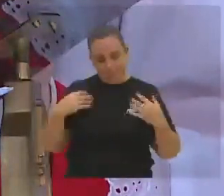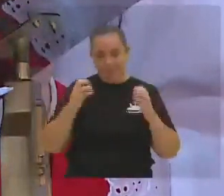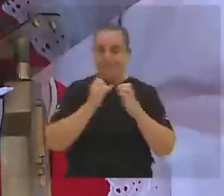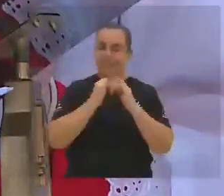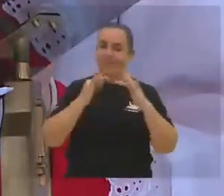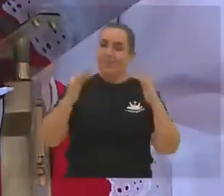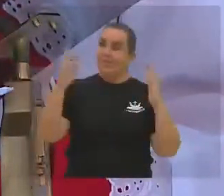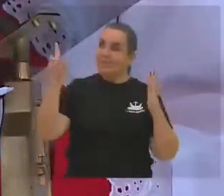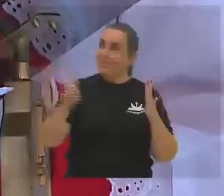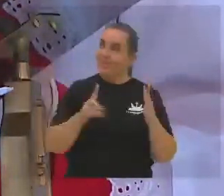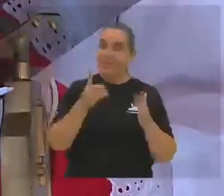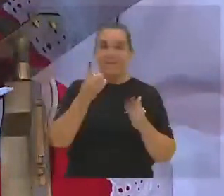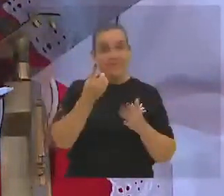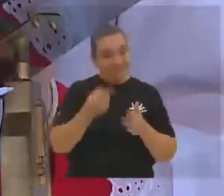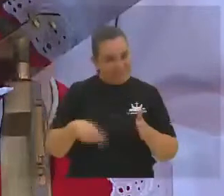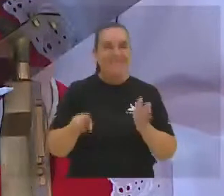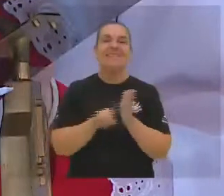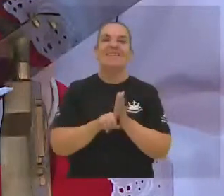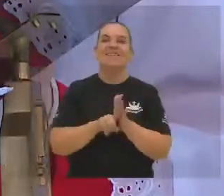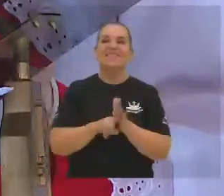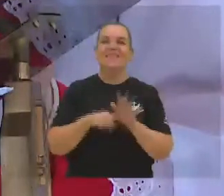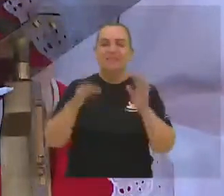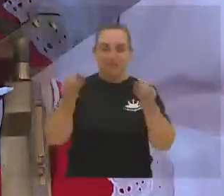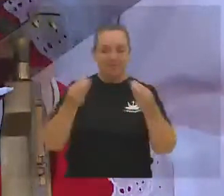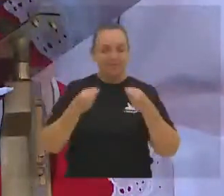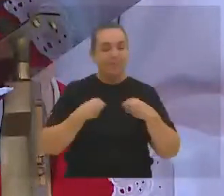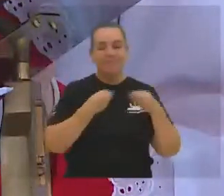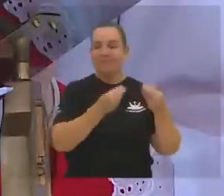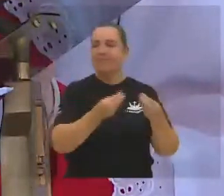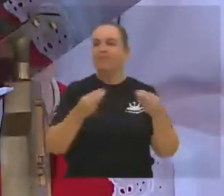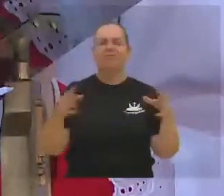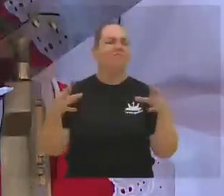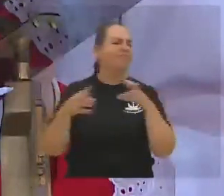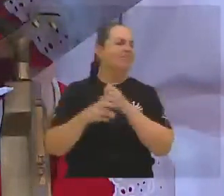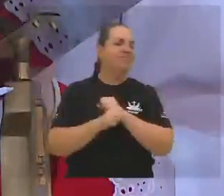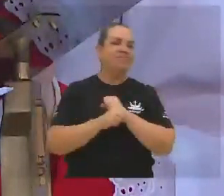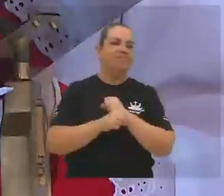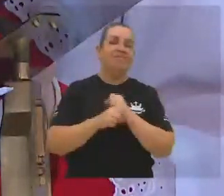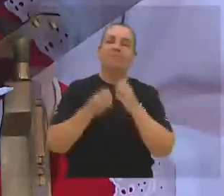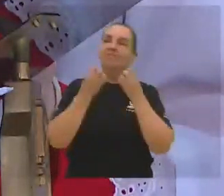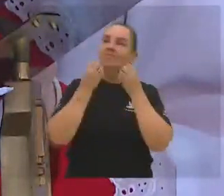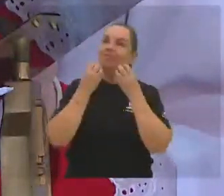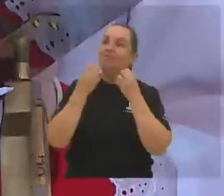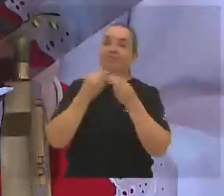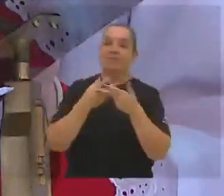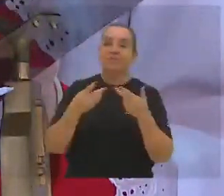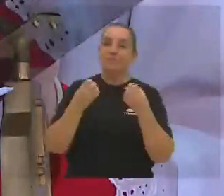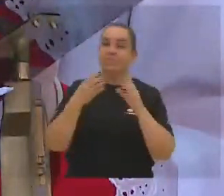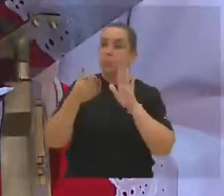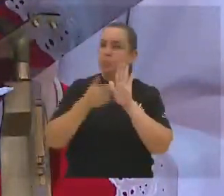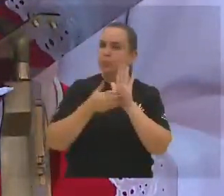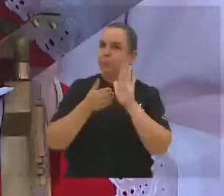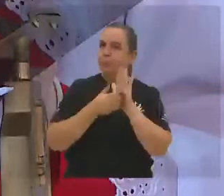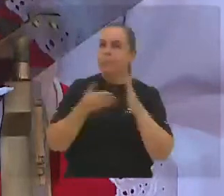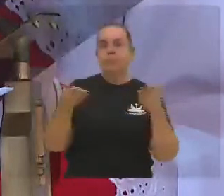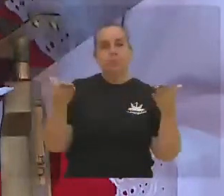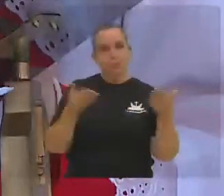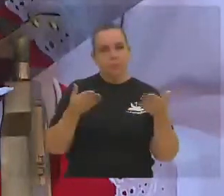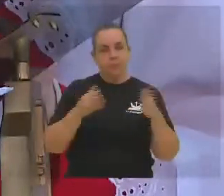virá uma segunda vez para conceder-nos em plenitude os bens prometidos que